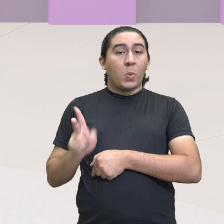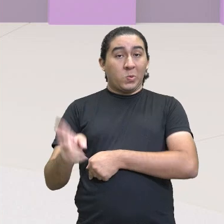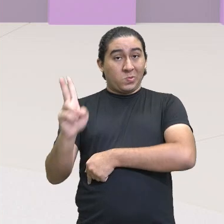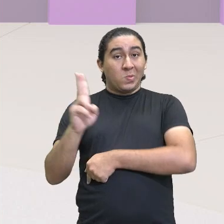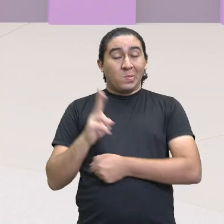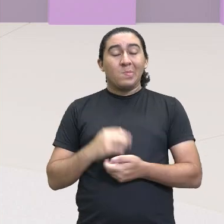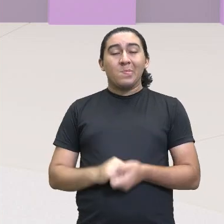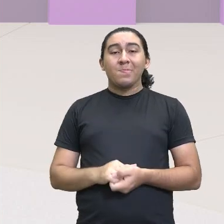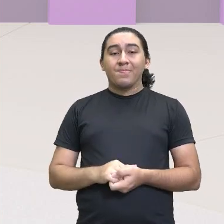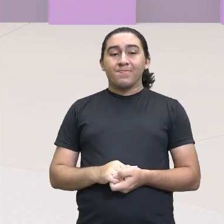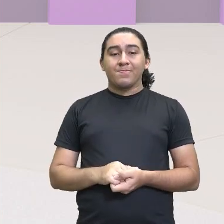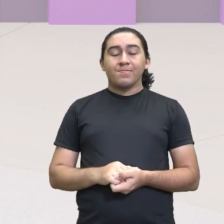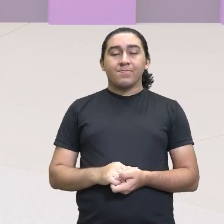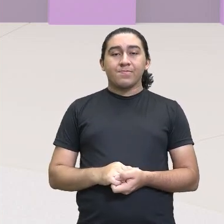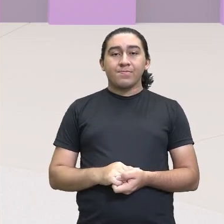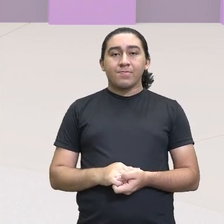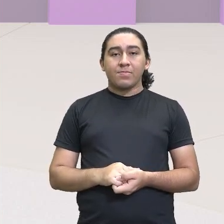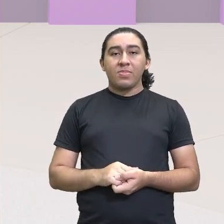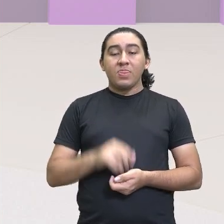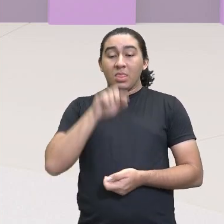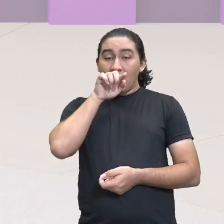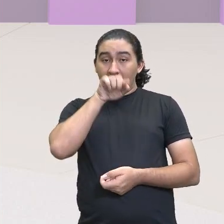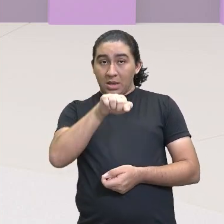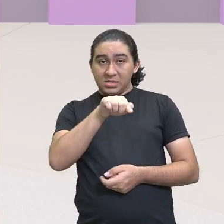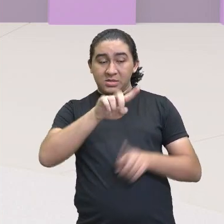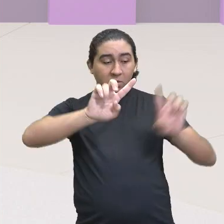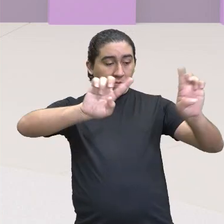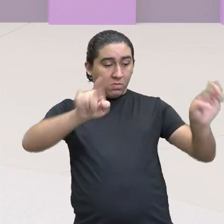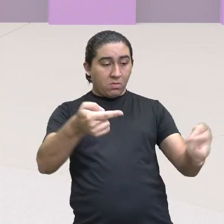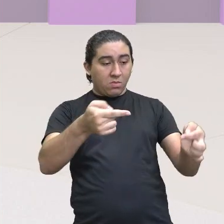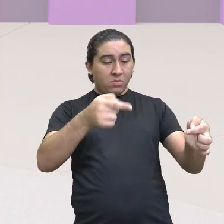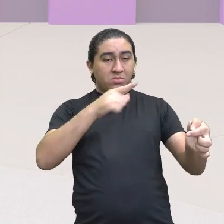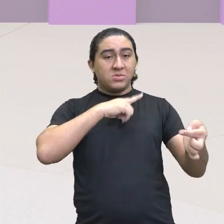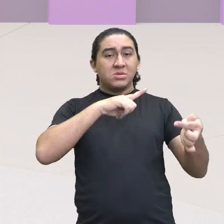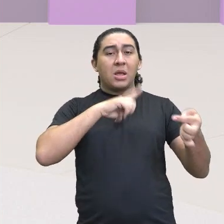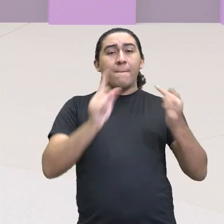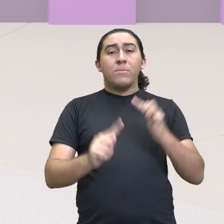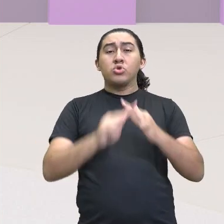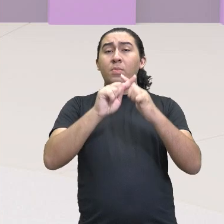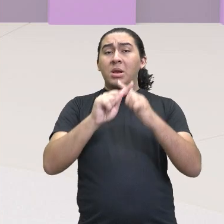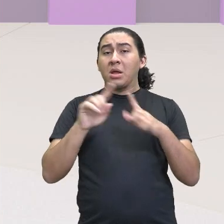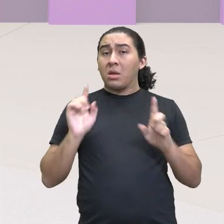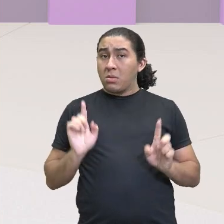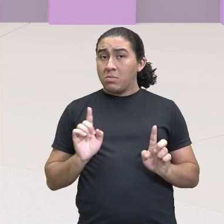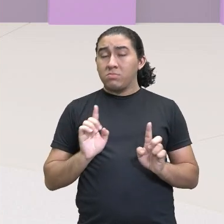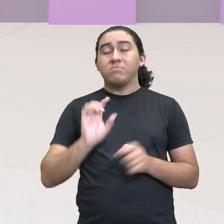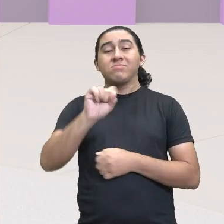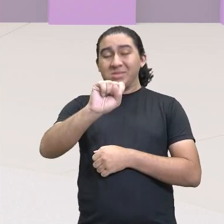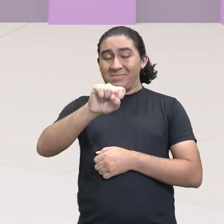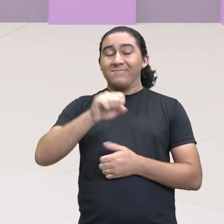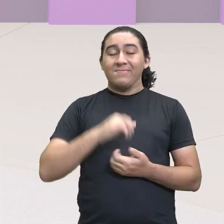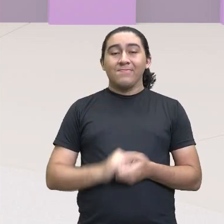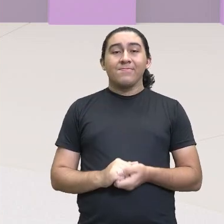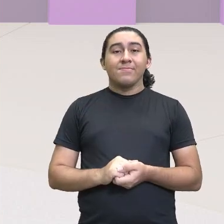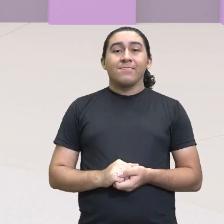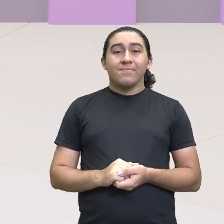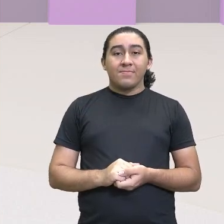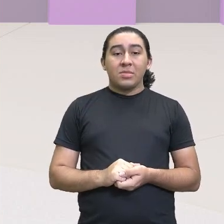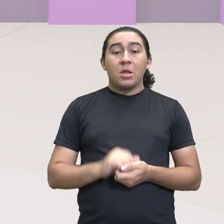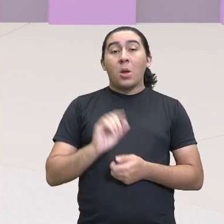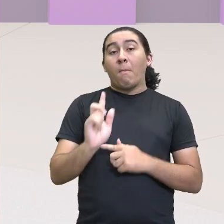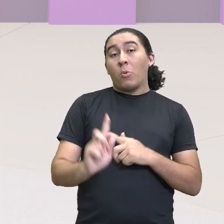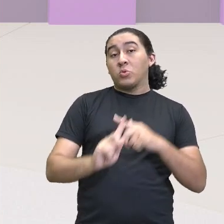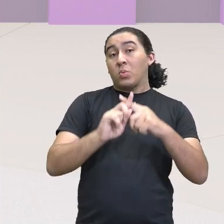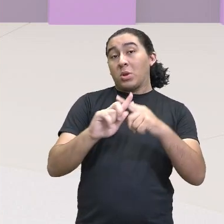PG infinita. Essa razão está multiplicando, professor? Está. Está multiplicando por